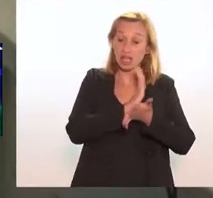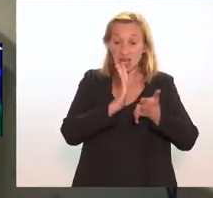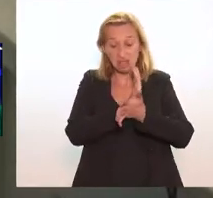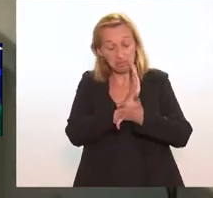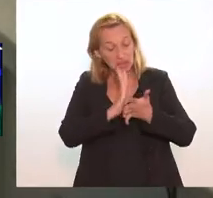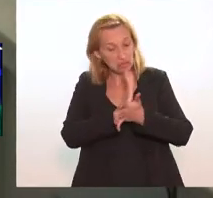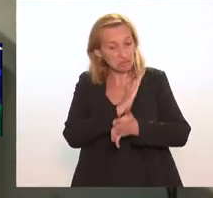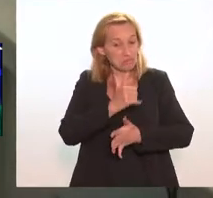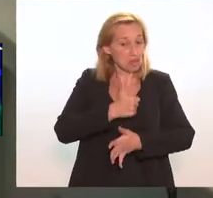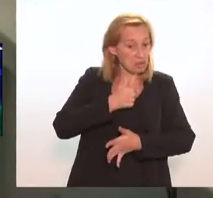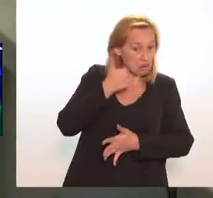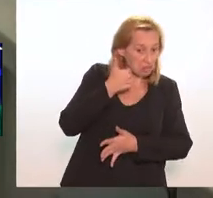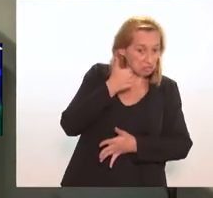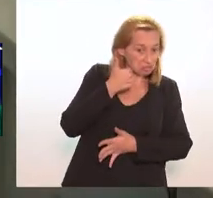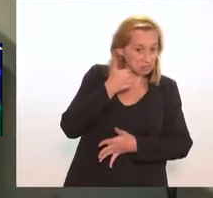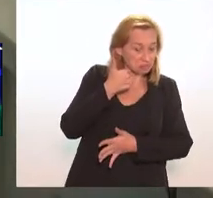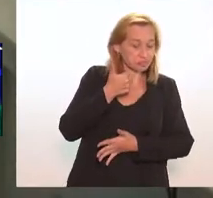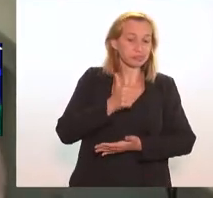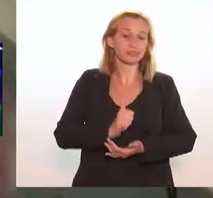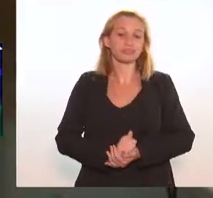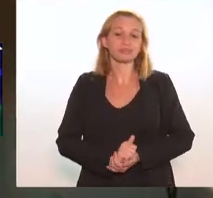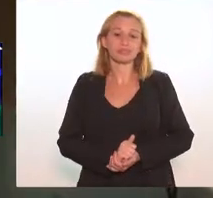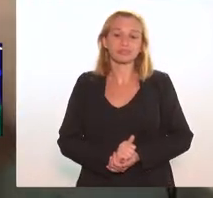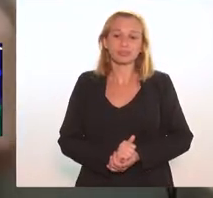seria melhor pegar